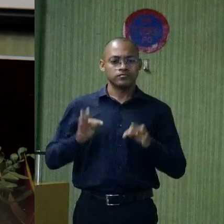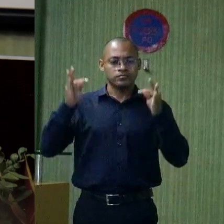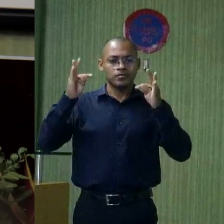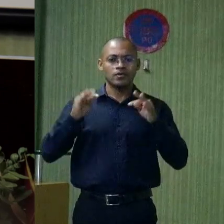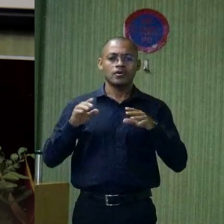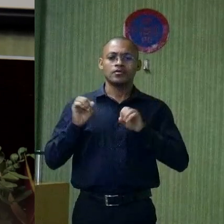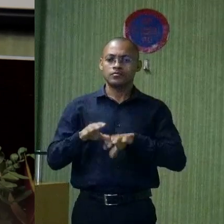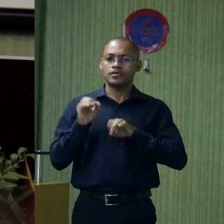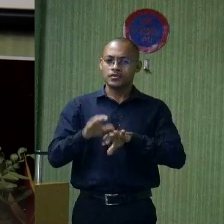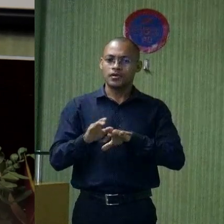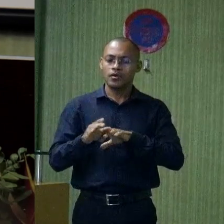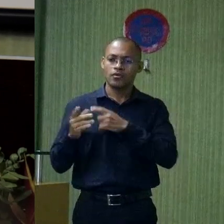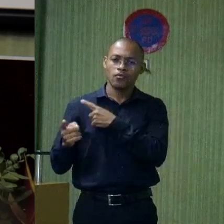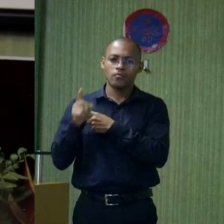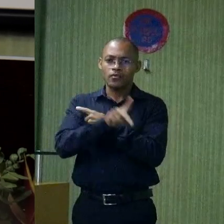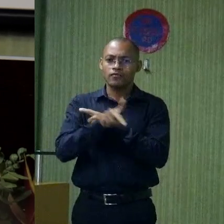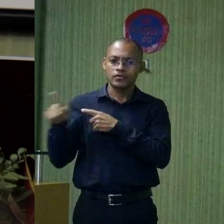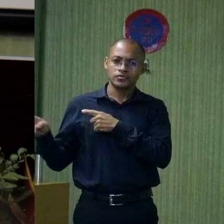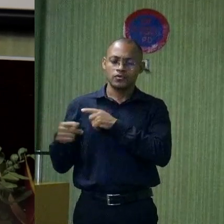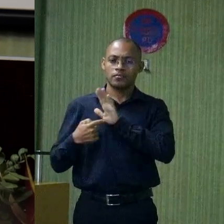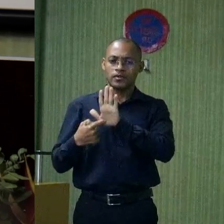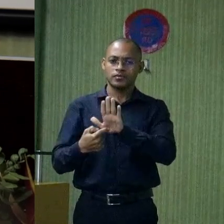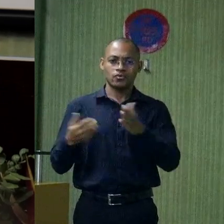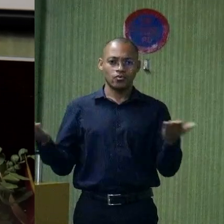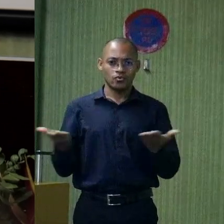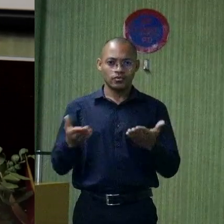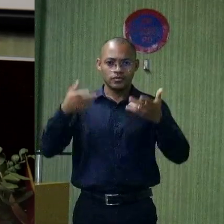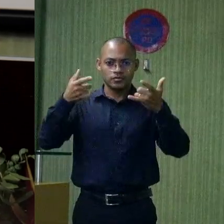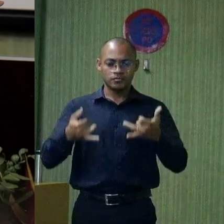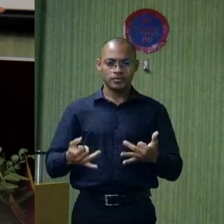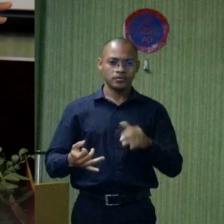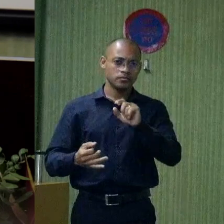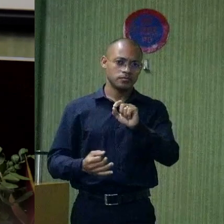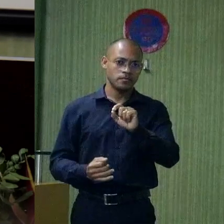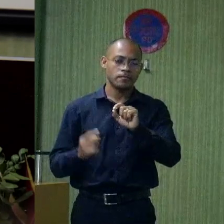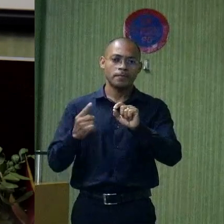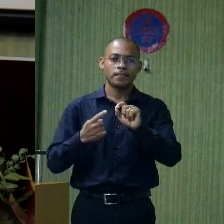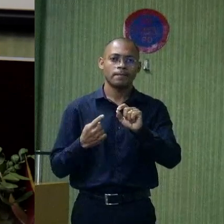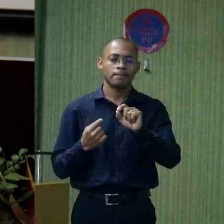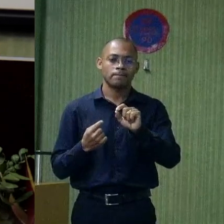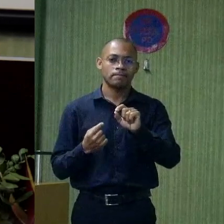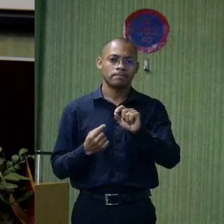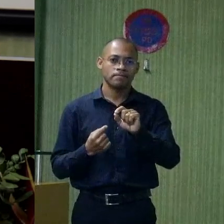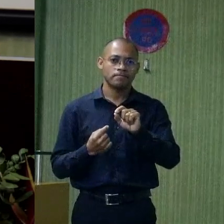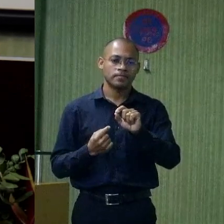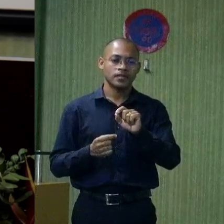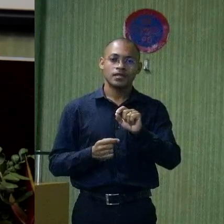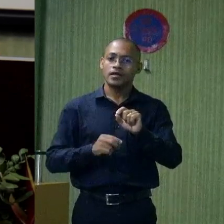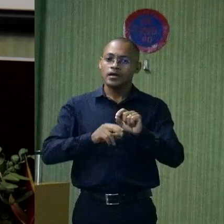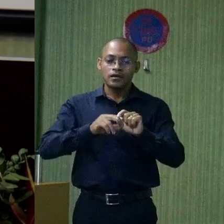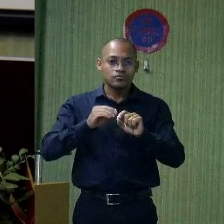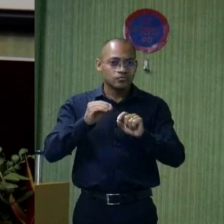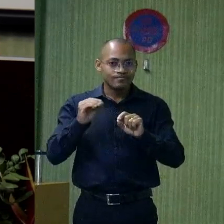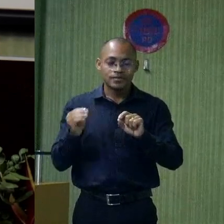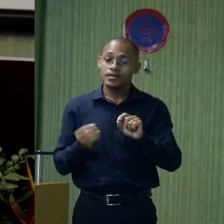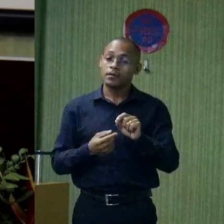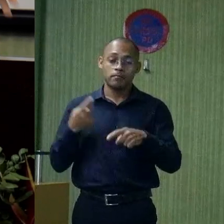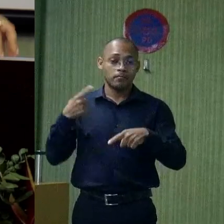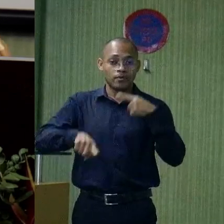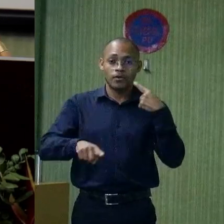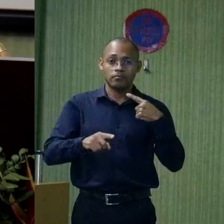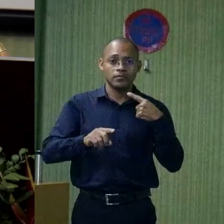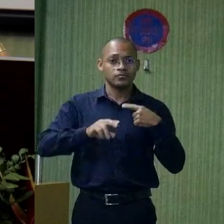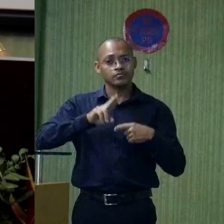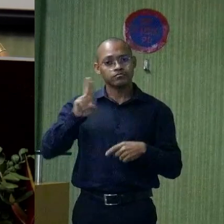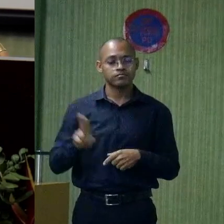professor hug que apresentou hoje ele é ele até defende a posição de que não da do não utilização do celular nas escolas eu até tava conversando com